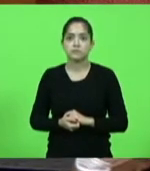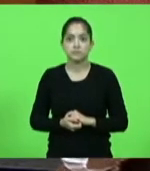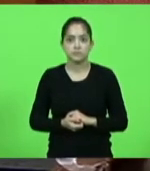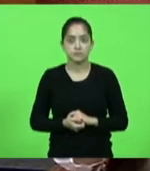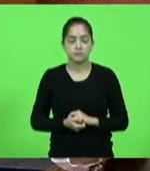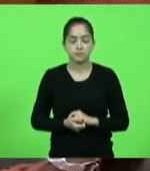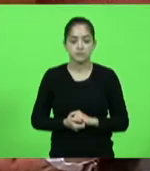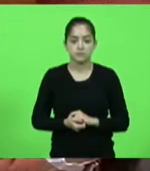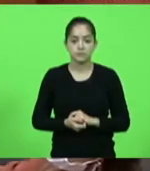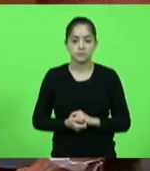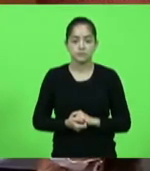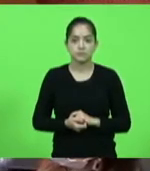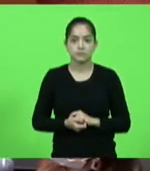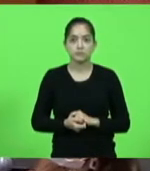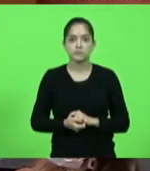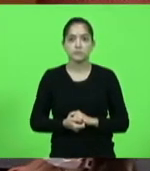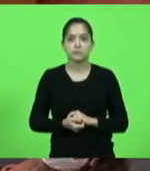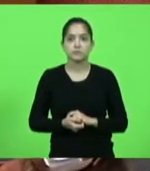Meu amigo.